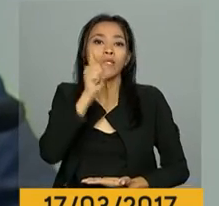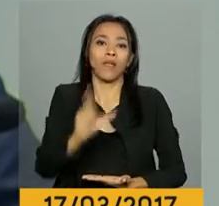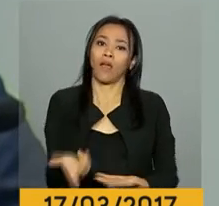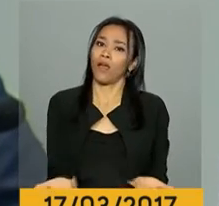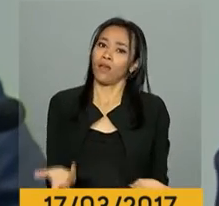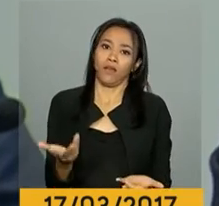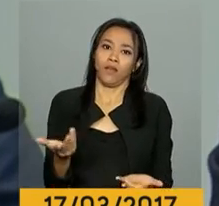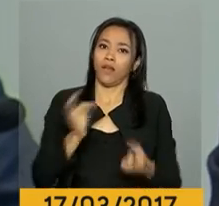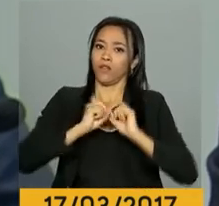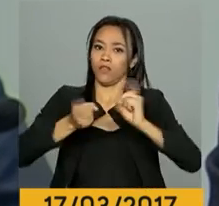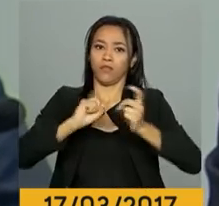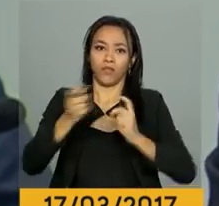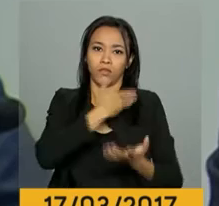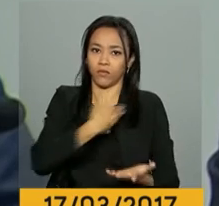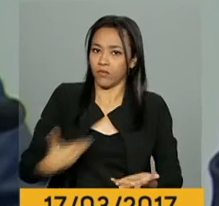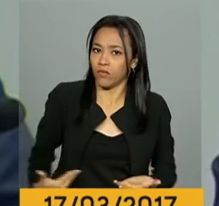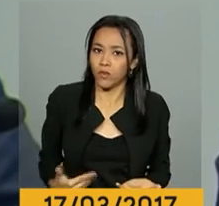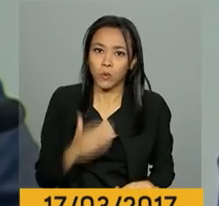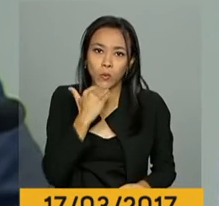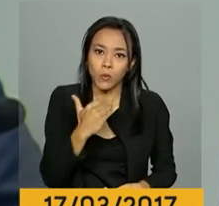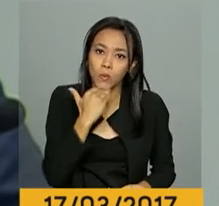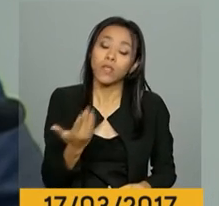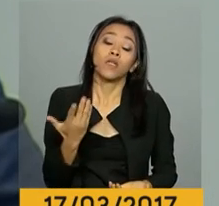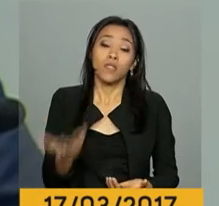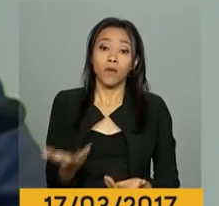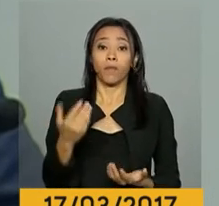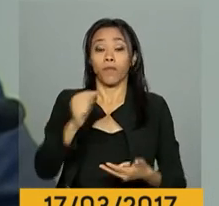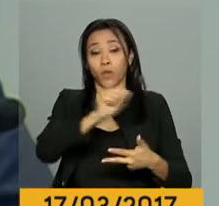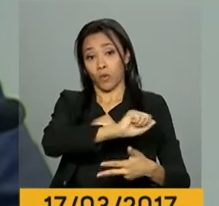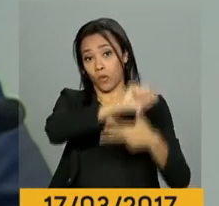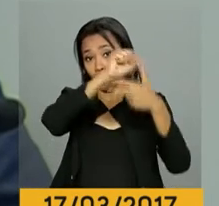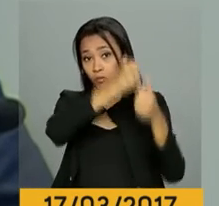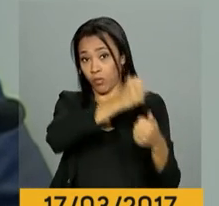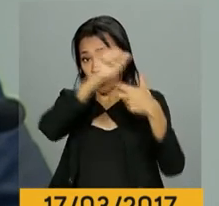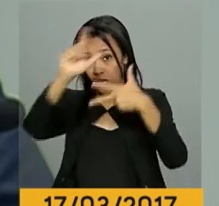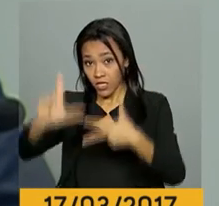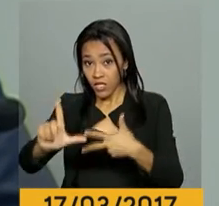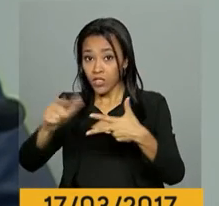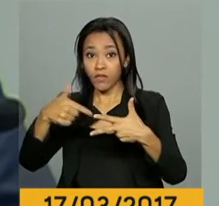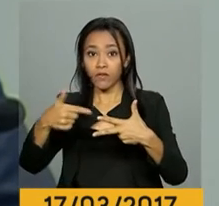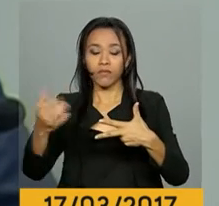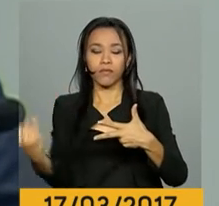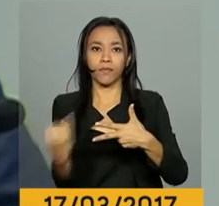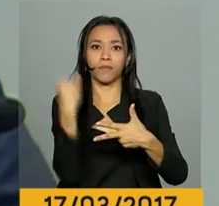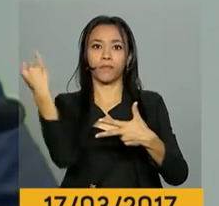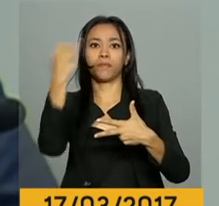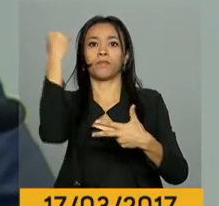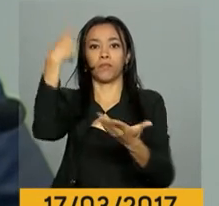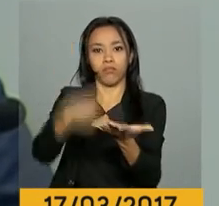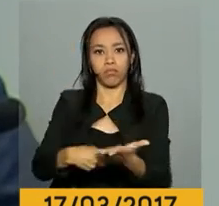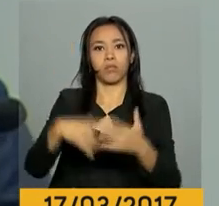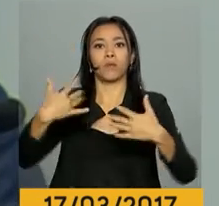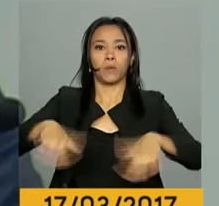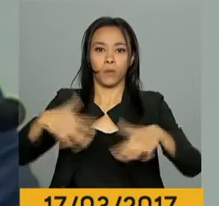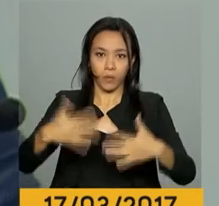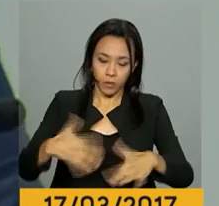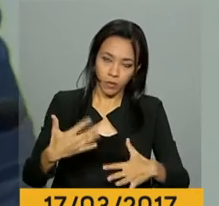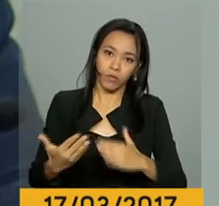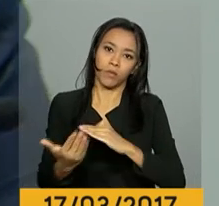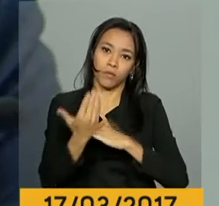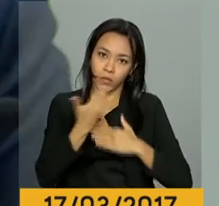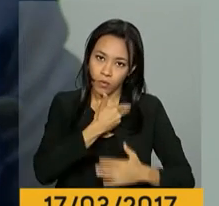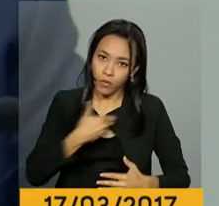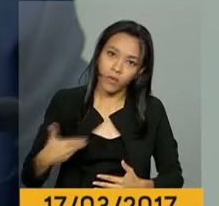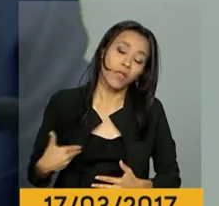governar. Aliás, o Legislativo, nesse particular, tem uma função importantíssima, porque ele se